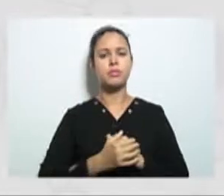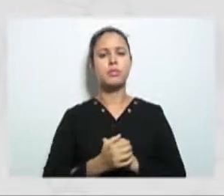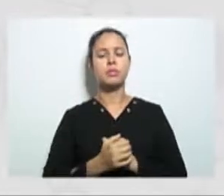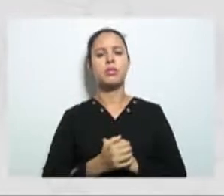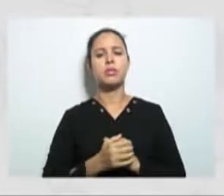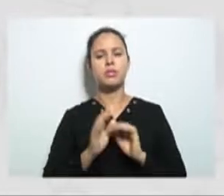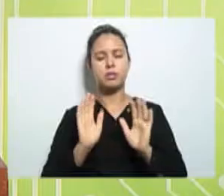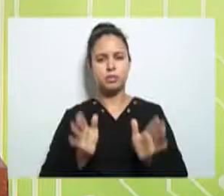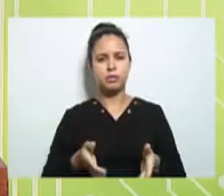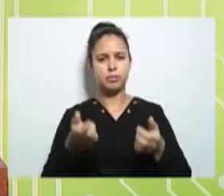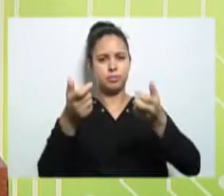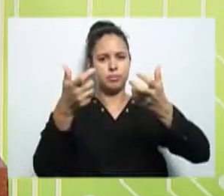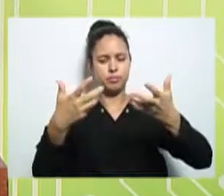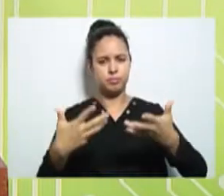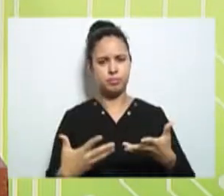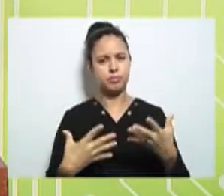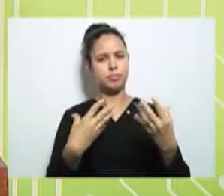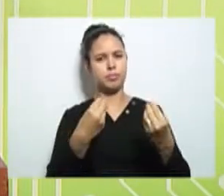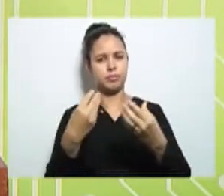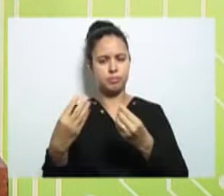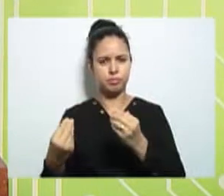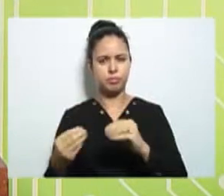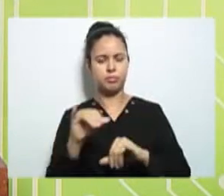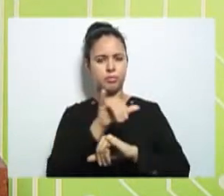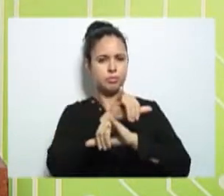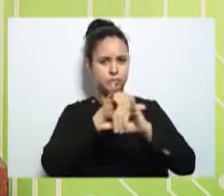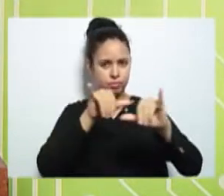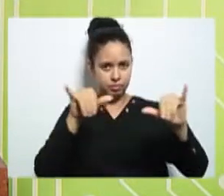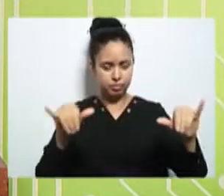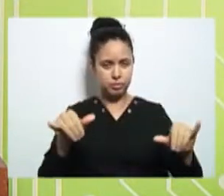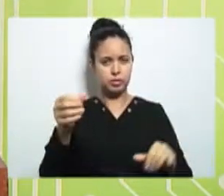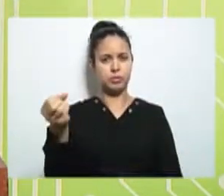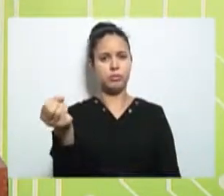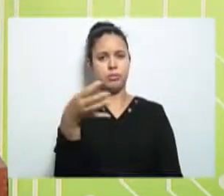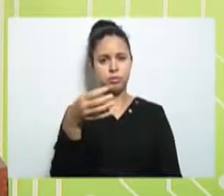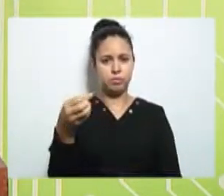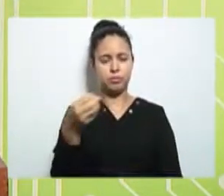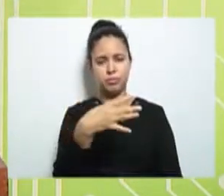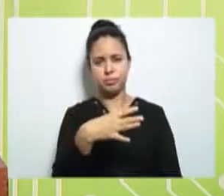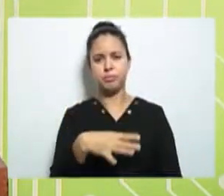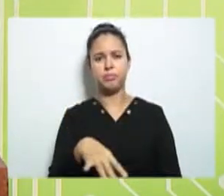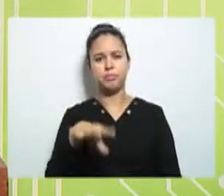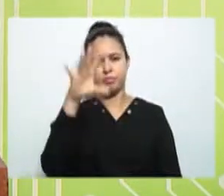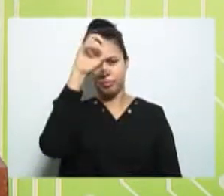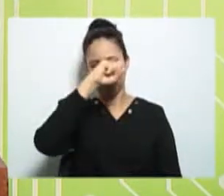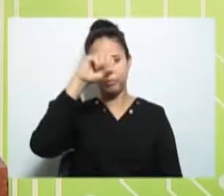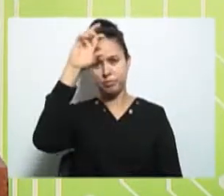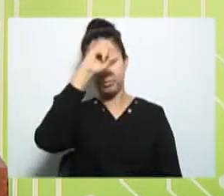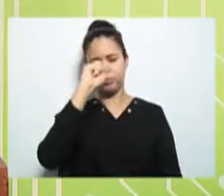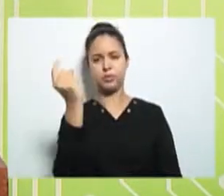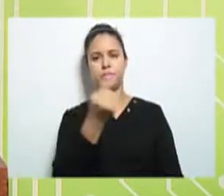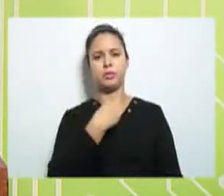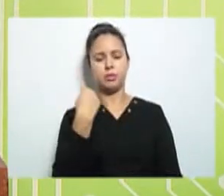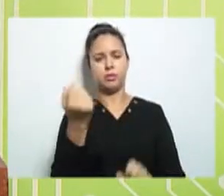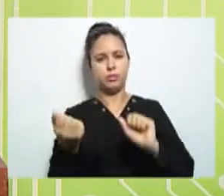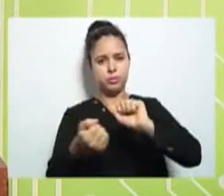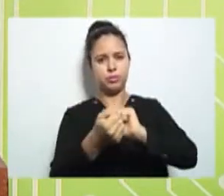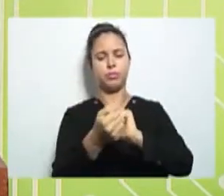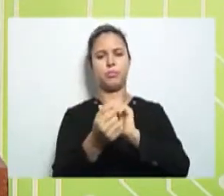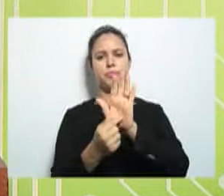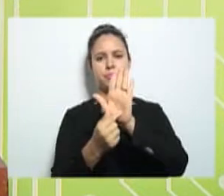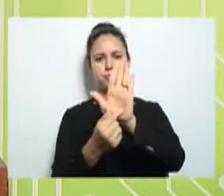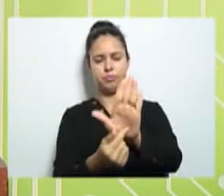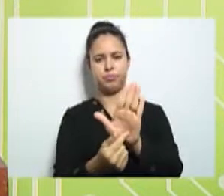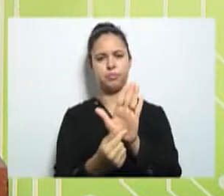bem mencionou, 1 turbilhão de informação, muita coisa nova que a gente tem para aprender e a gente está aqui para isso, tentar contribuir aí com